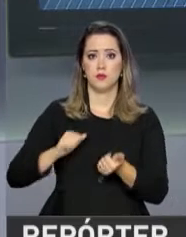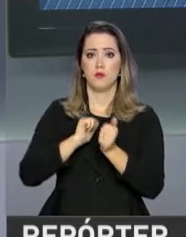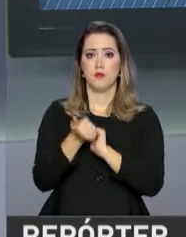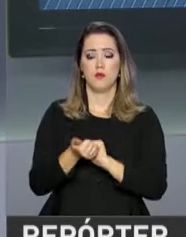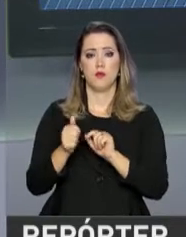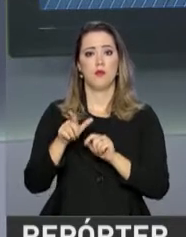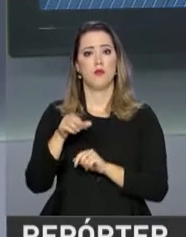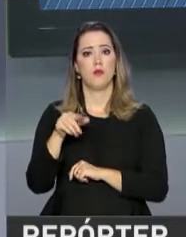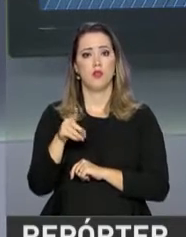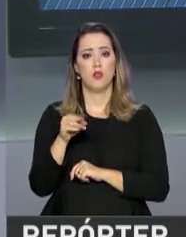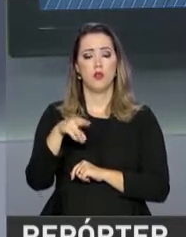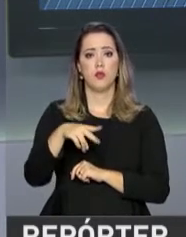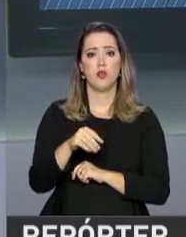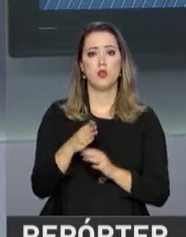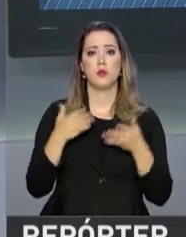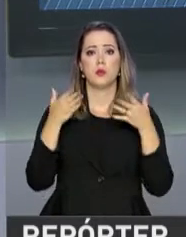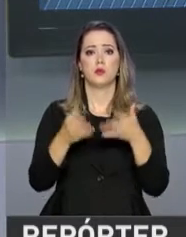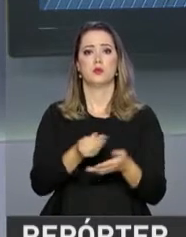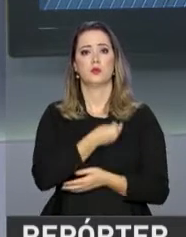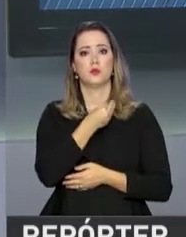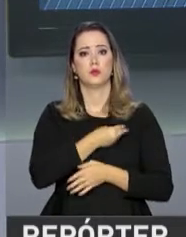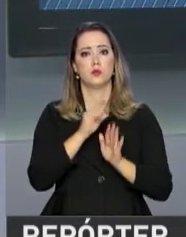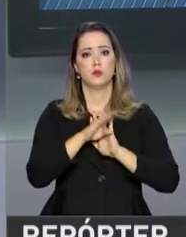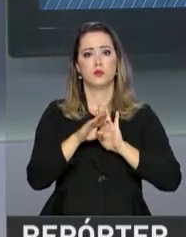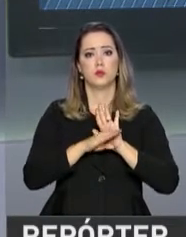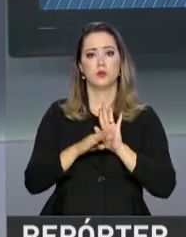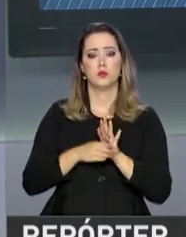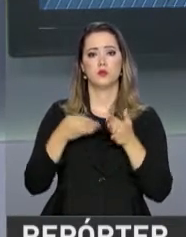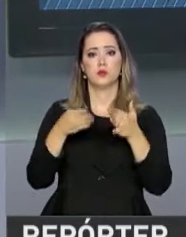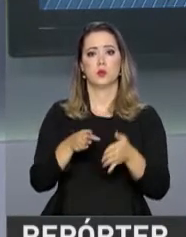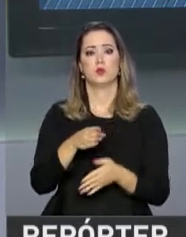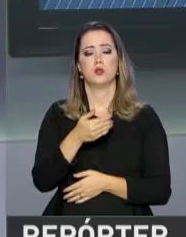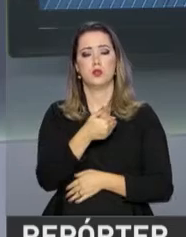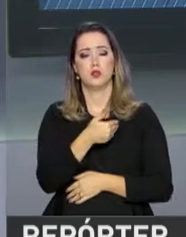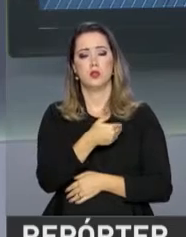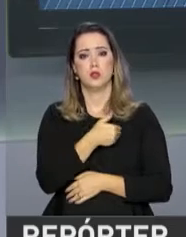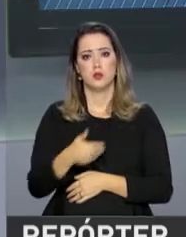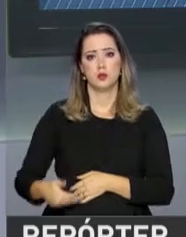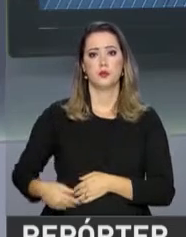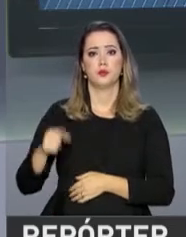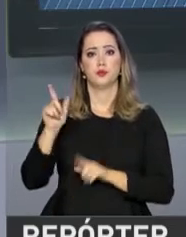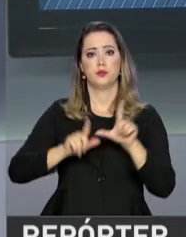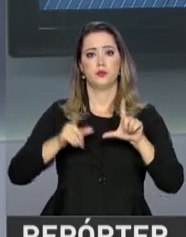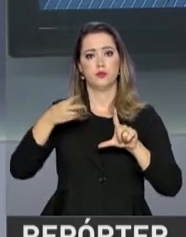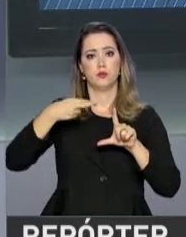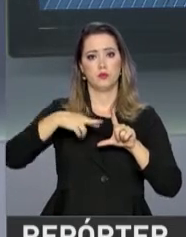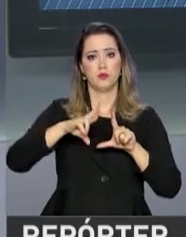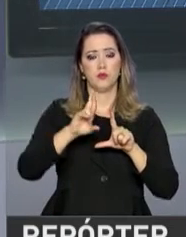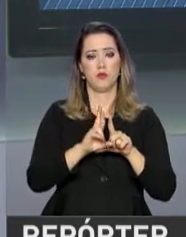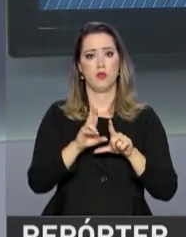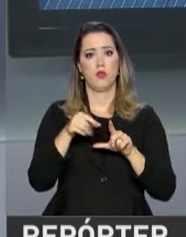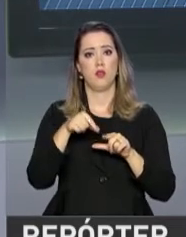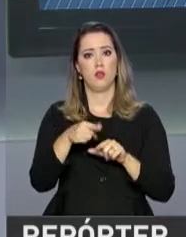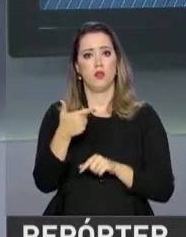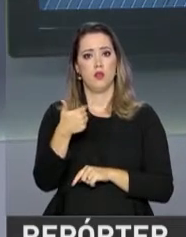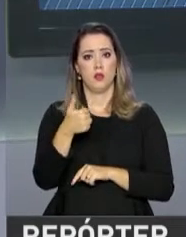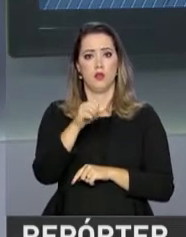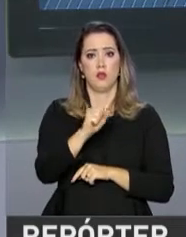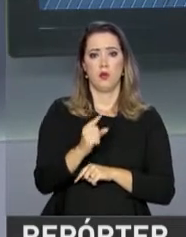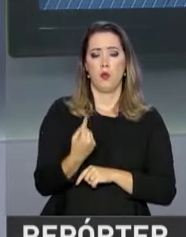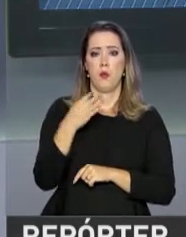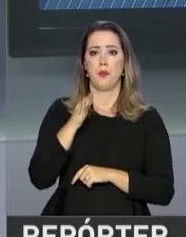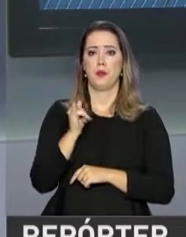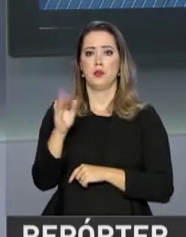leonardo piciani participou ao vivo do programa por dentro do governo aqui da tv nbr em 2018 o ministério vai receber um